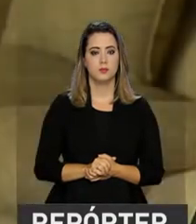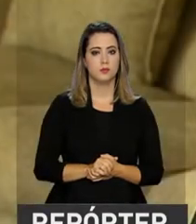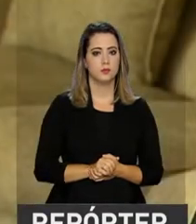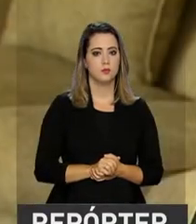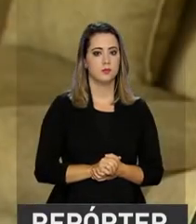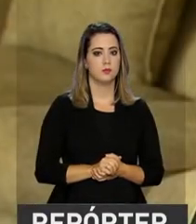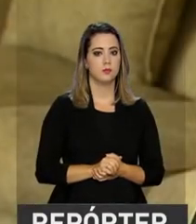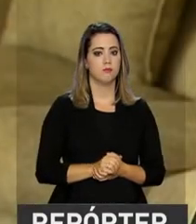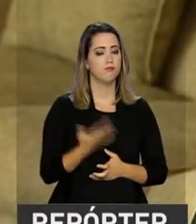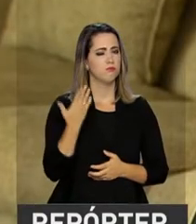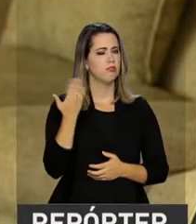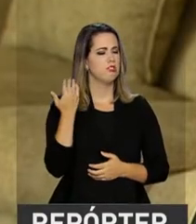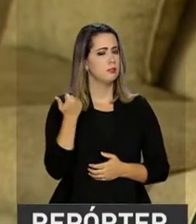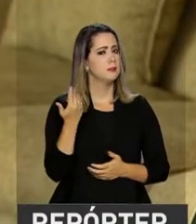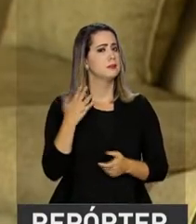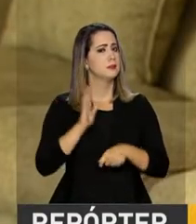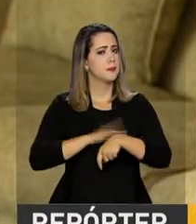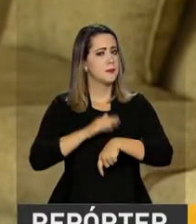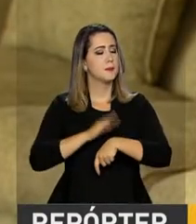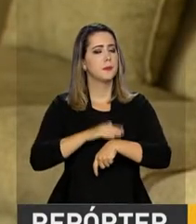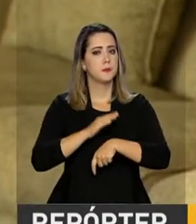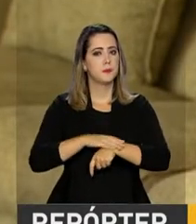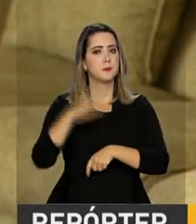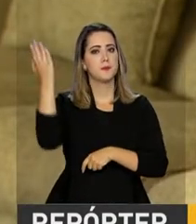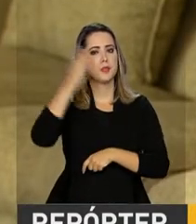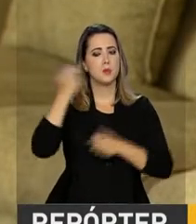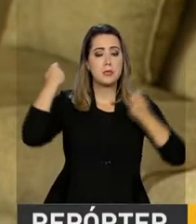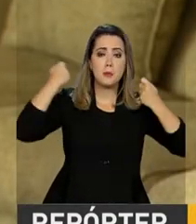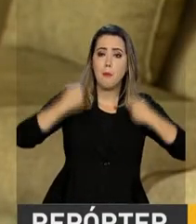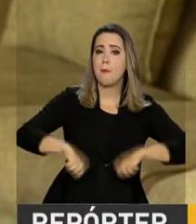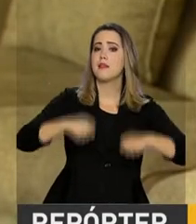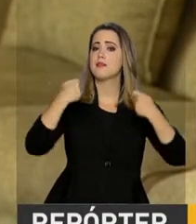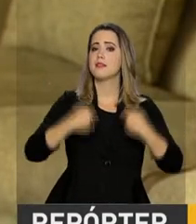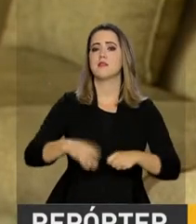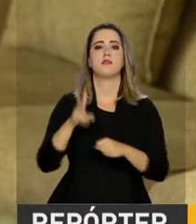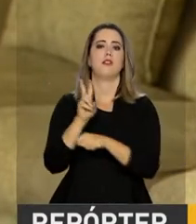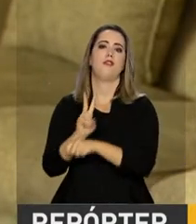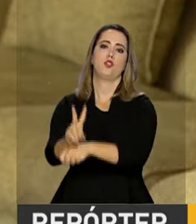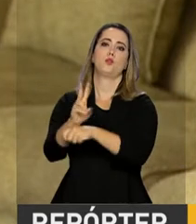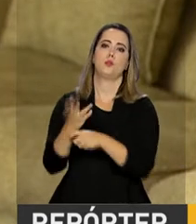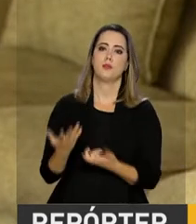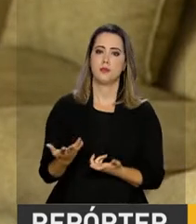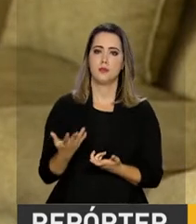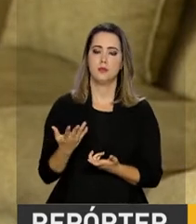Foi num momento em que o Brasil carecia de proteções.